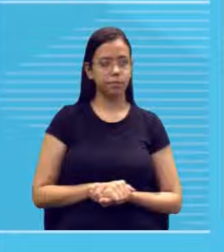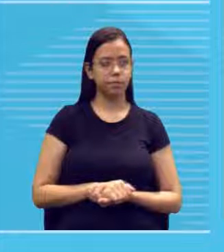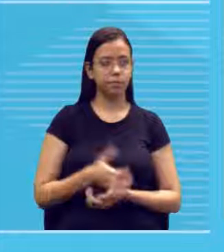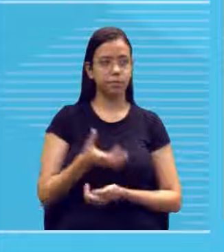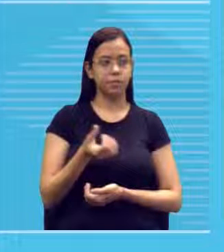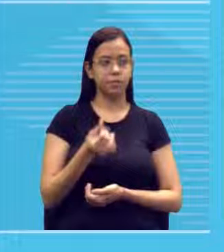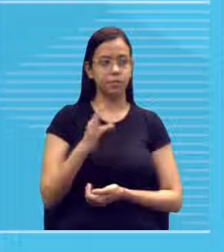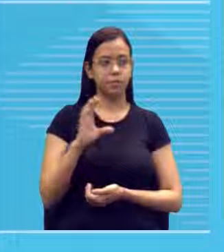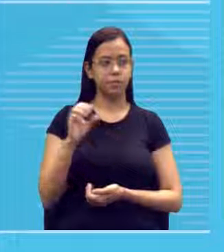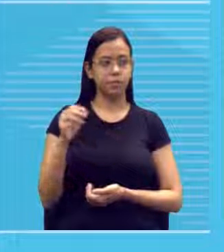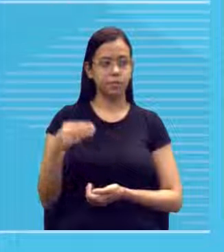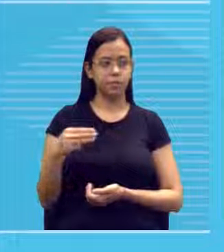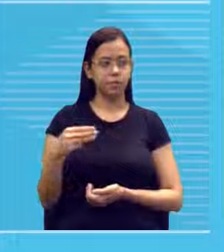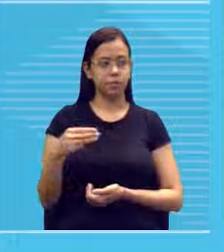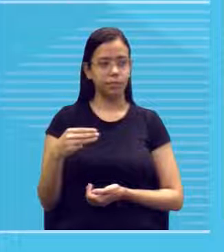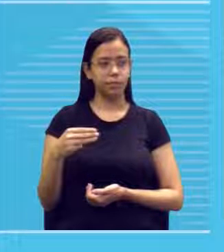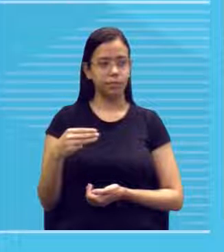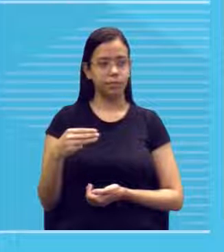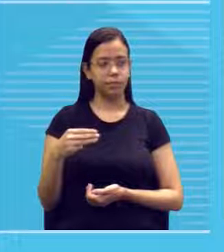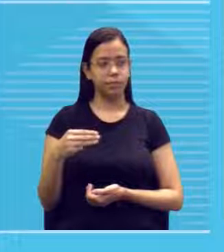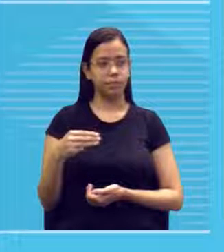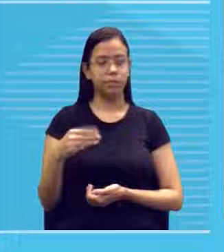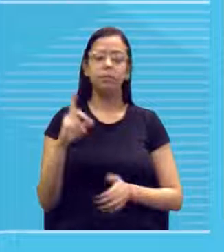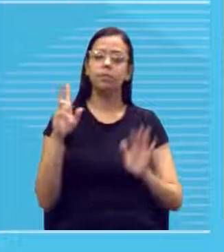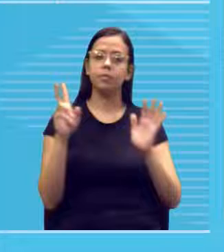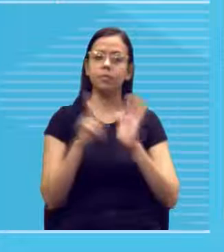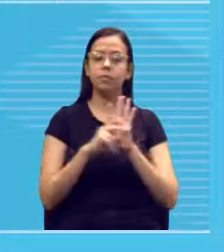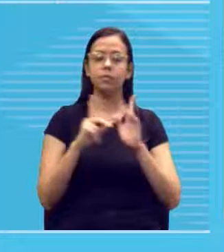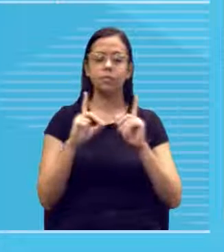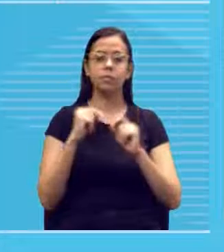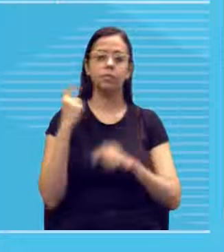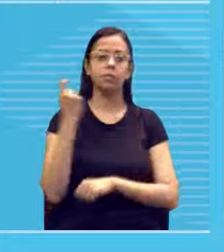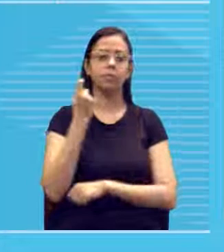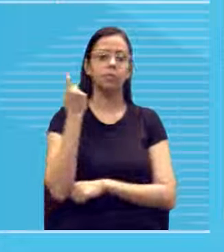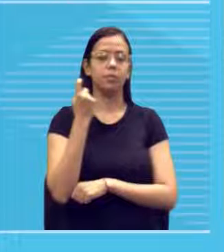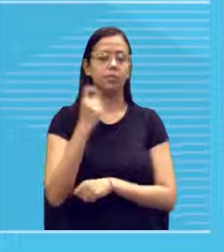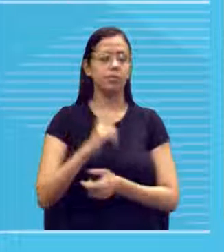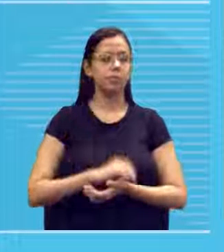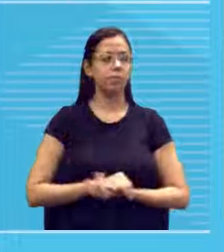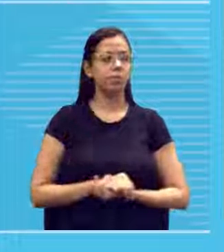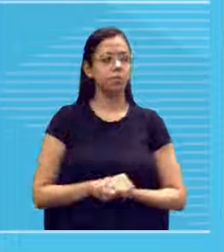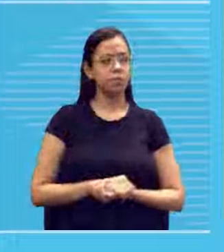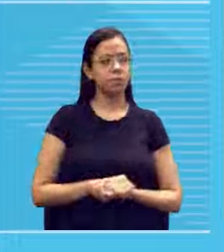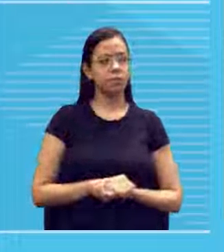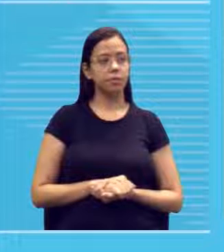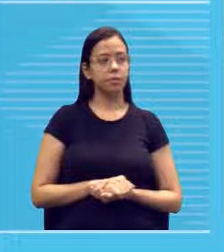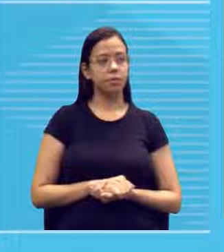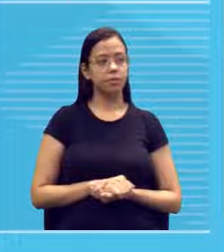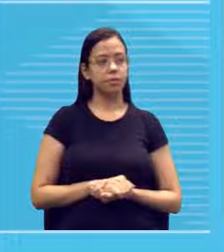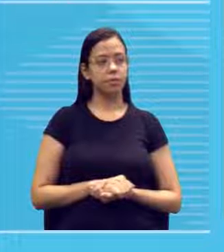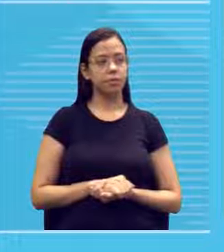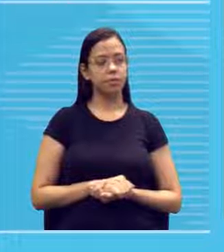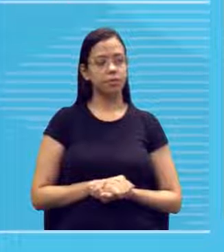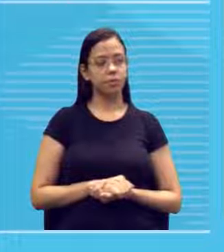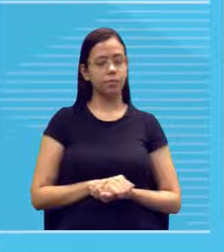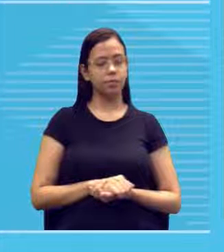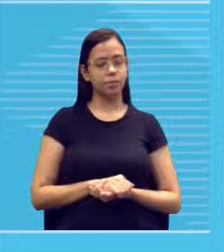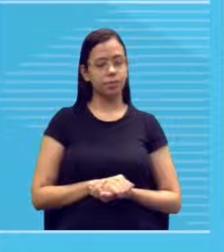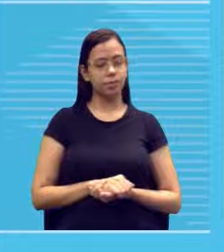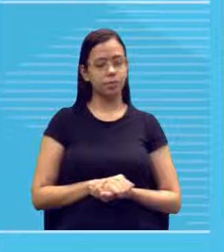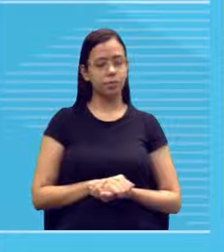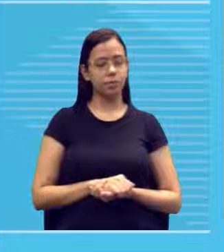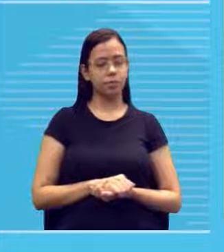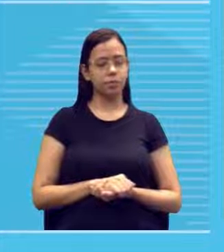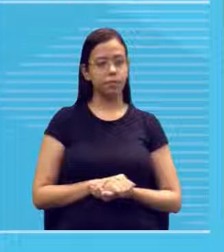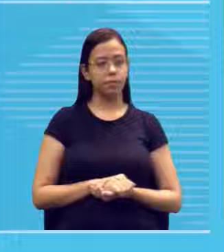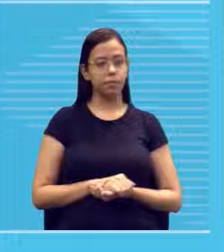é 6 isso aqui é o quê a minha altura a distância entre as duas bases como